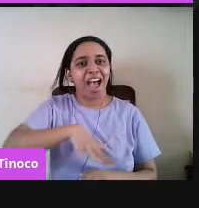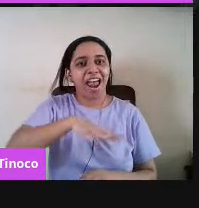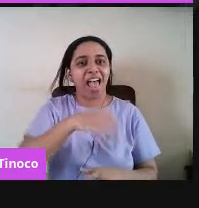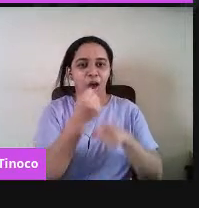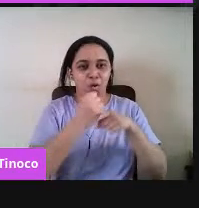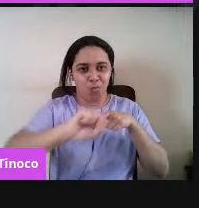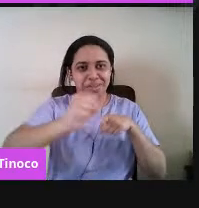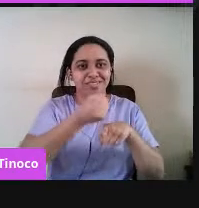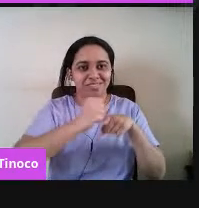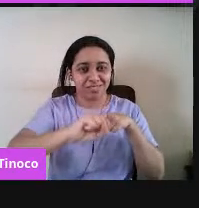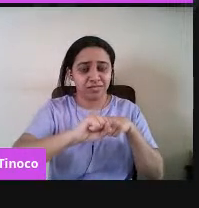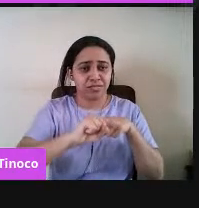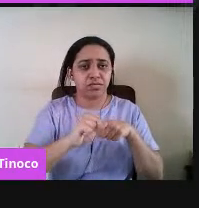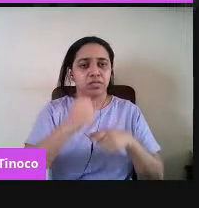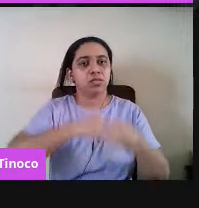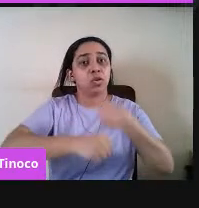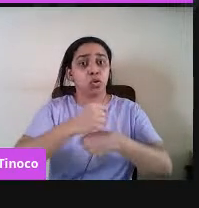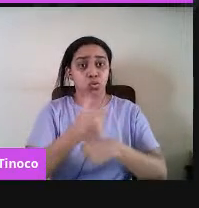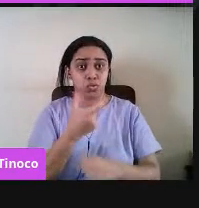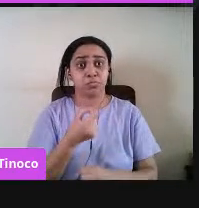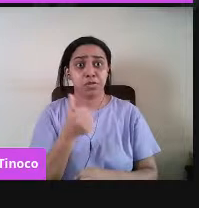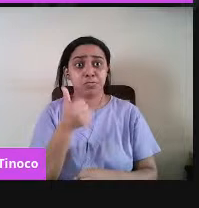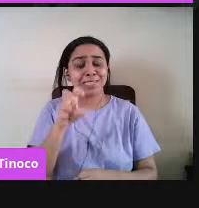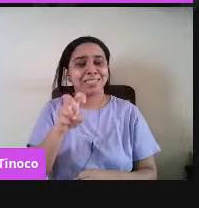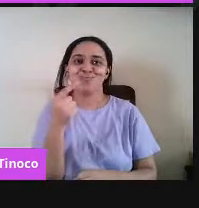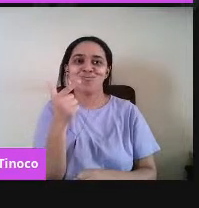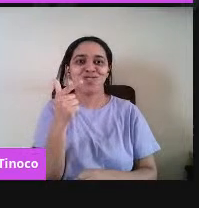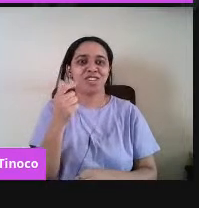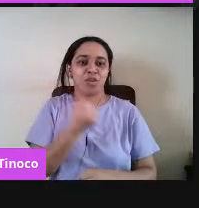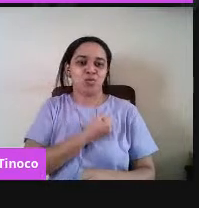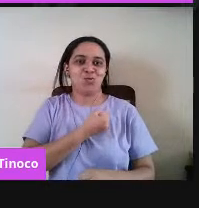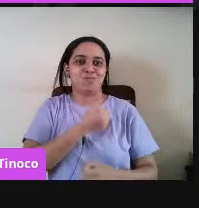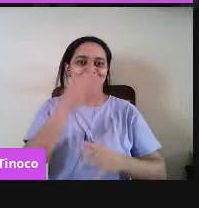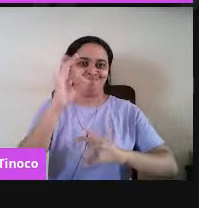2015, mas não tinha indicação de páginas, que diz assim,